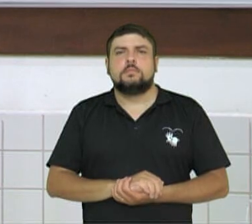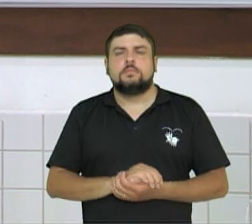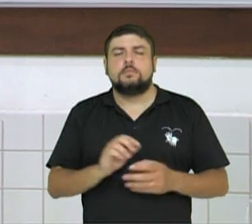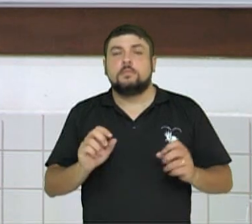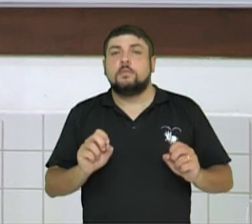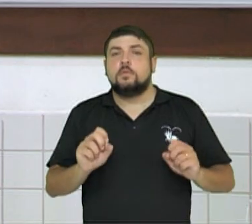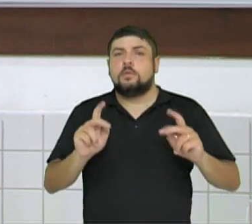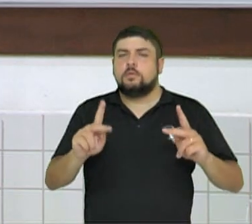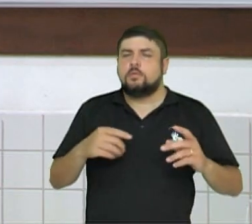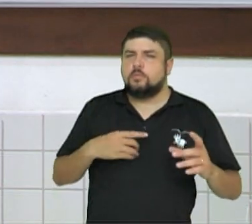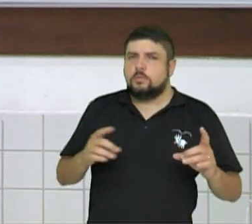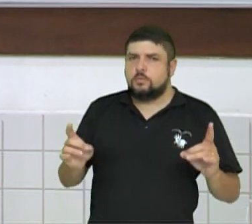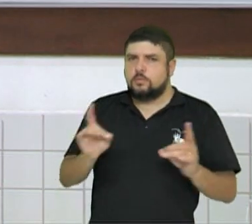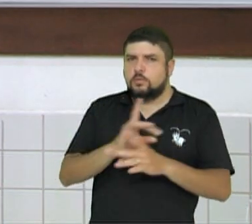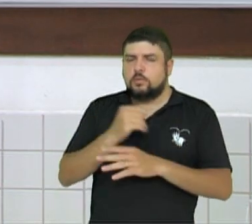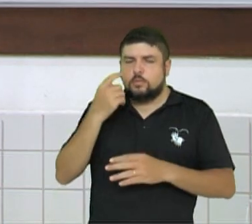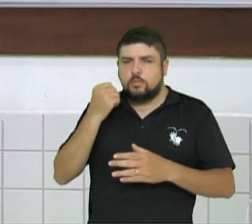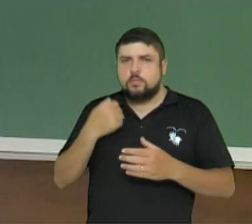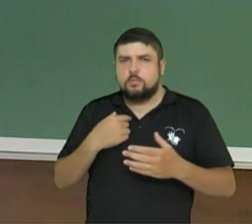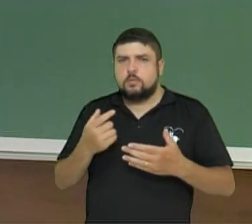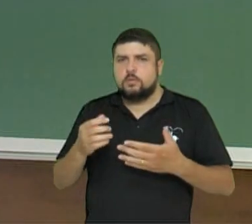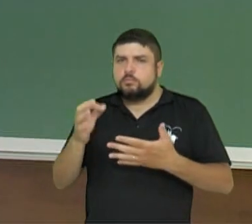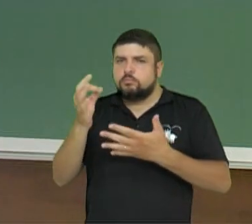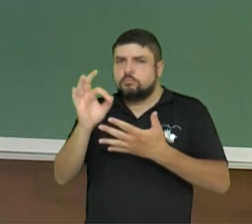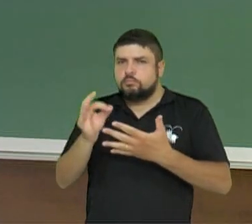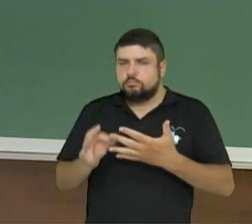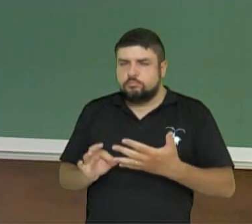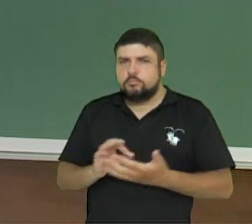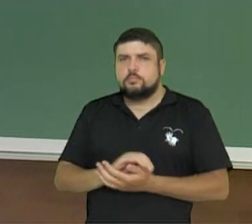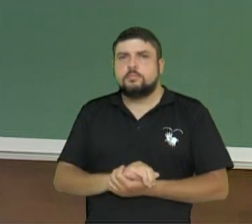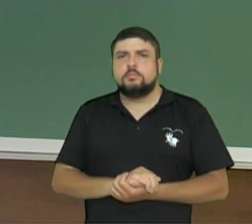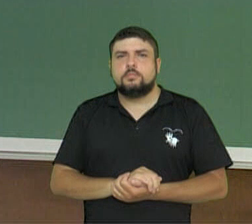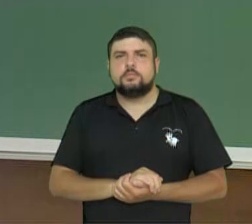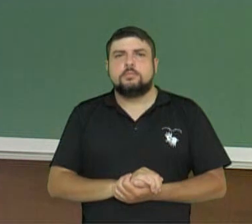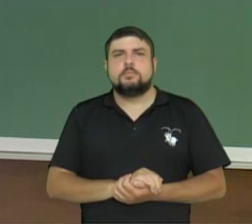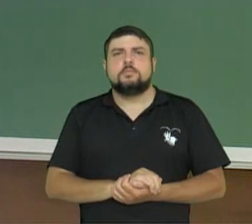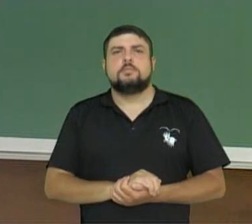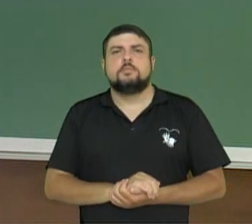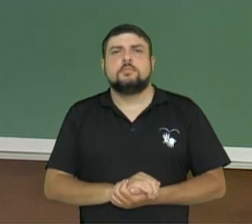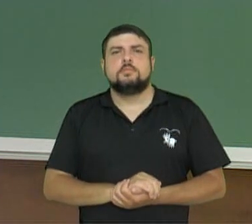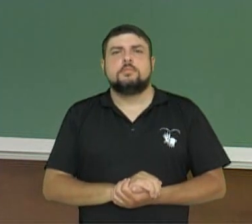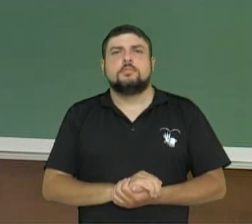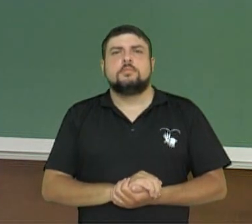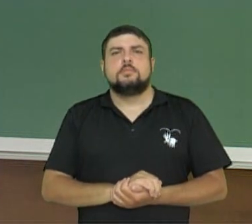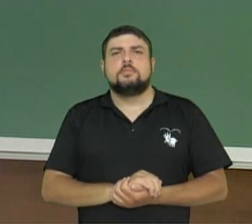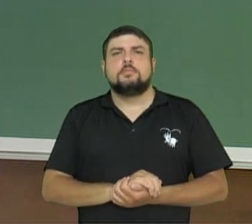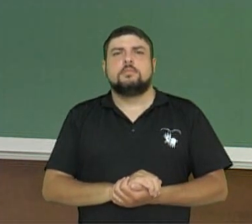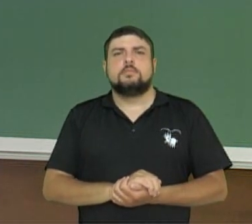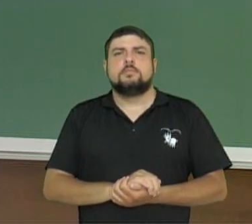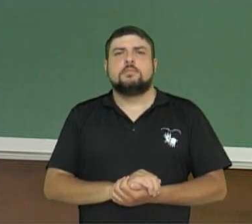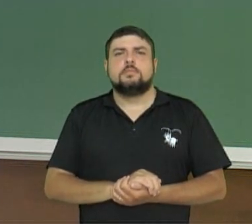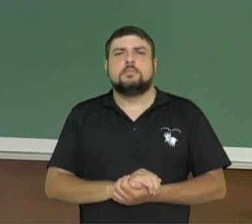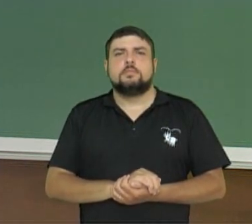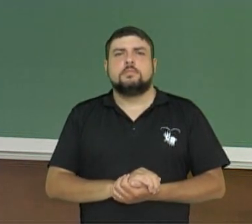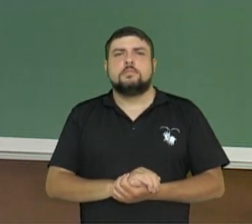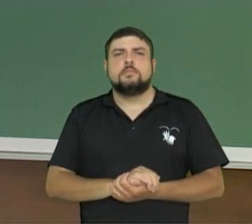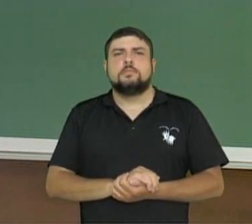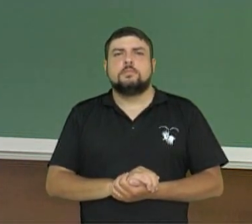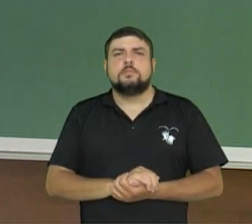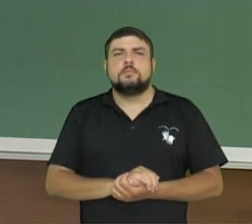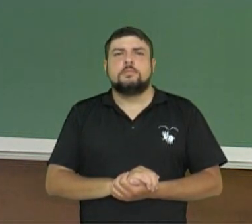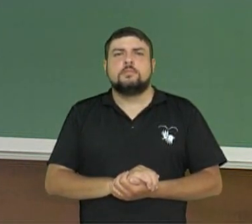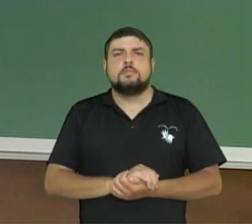Muito bem, vamos corrigir então nosso quiz, pessoal. Olhar aí como que ficaram as respostas. Então, com